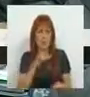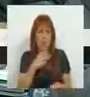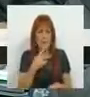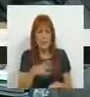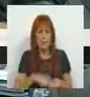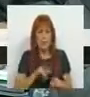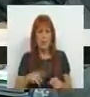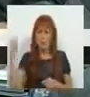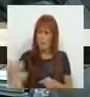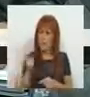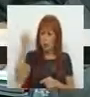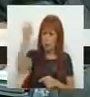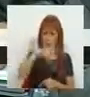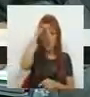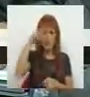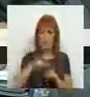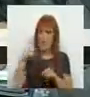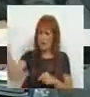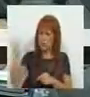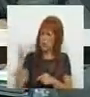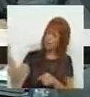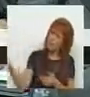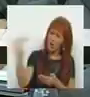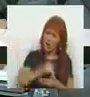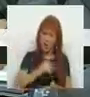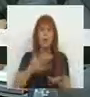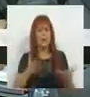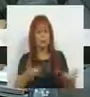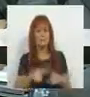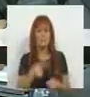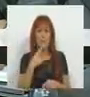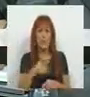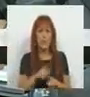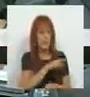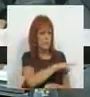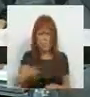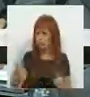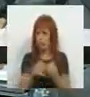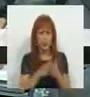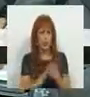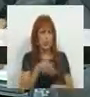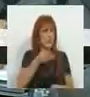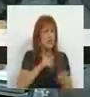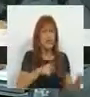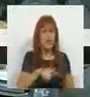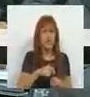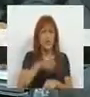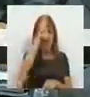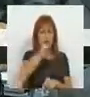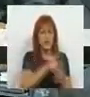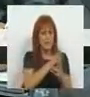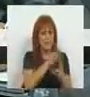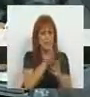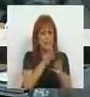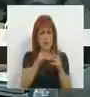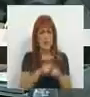referida a questão do recrutamento e a dificuldade do recrutamento, que aliás foi referida transversalmente por todos os chefes de Estado dos três ramos, e há